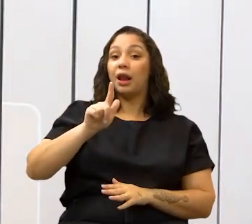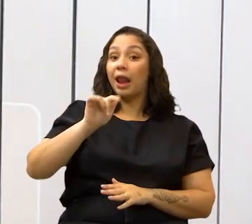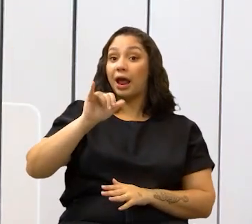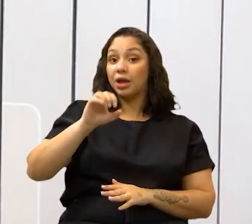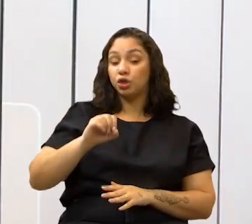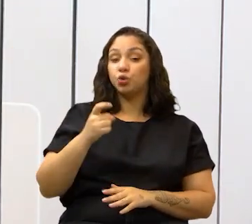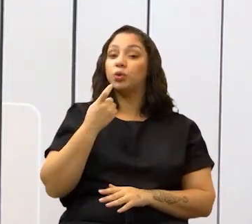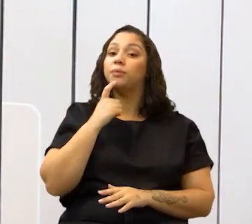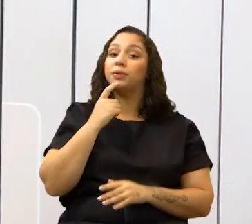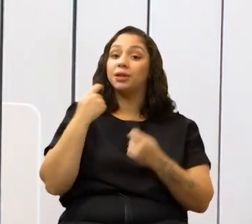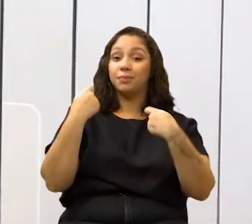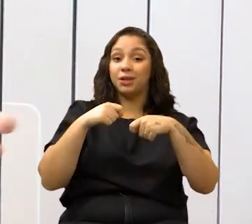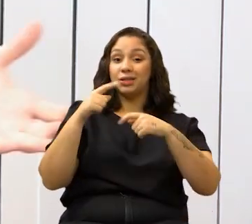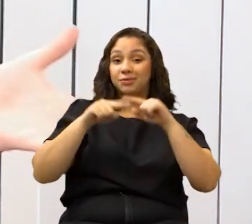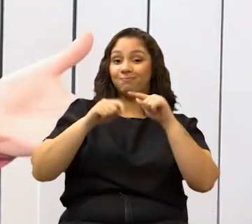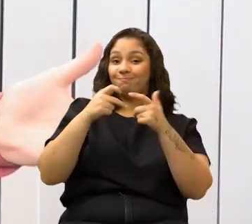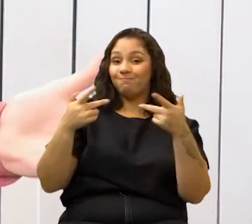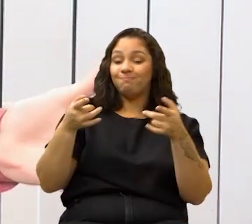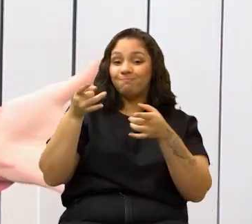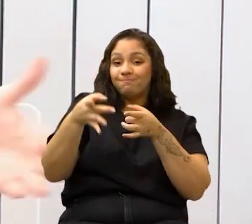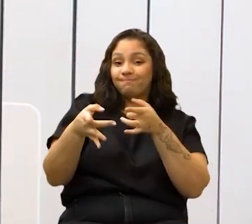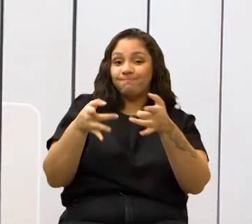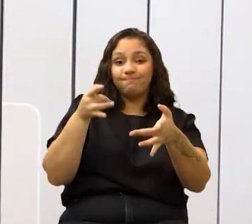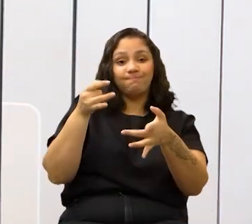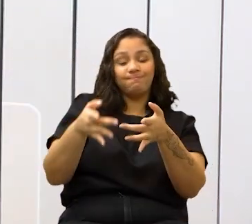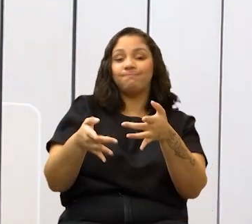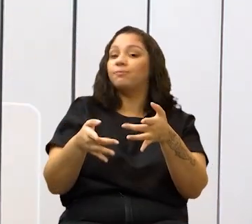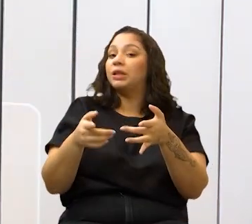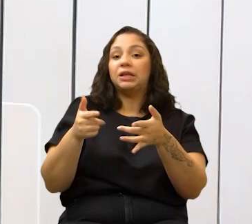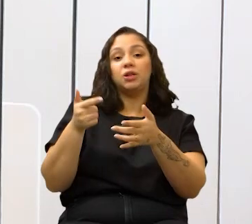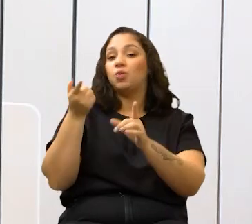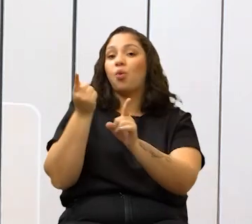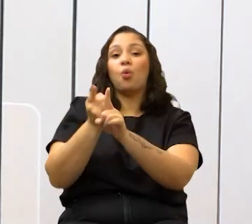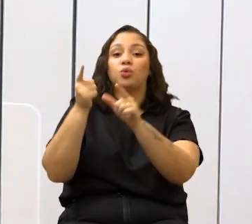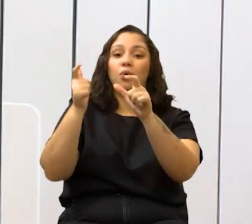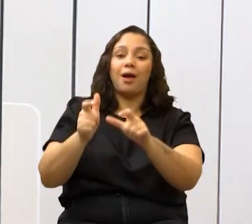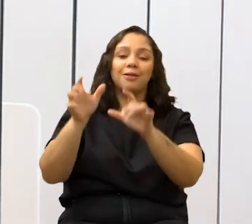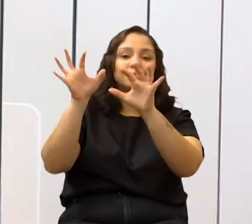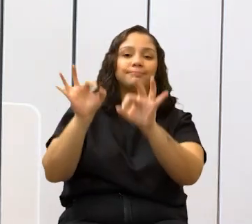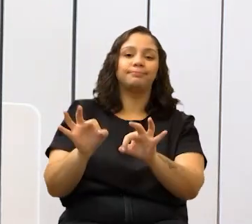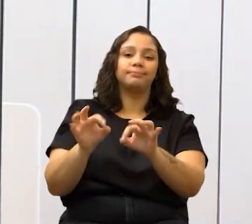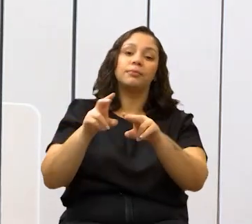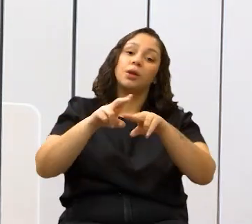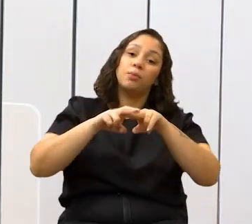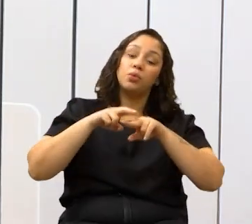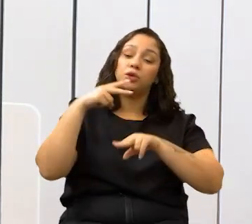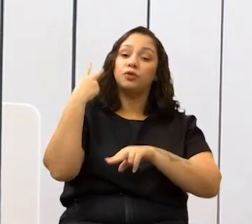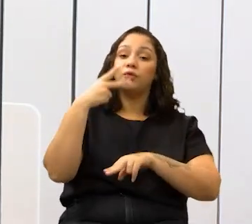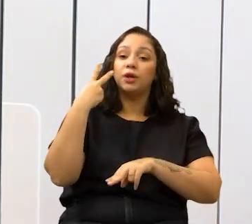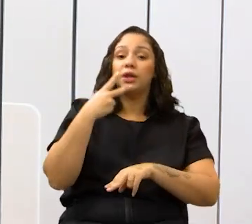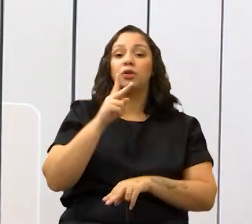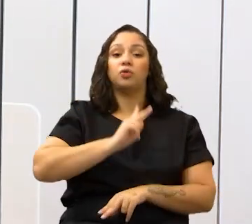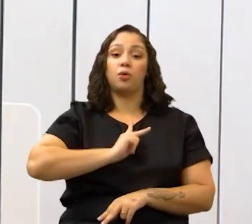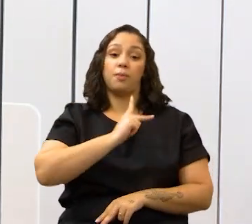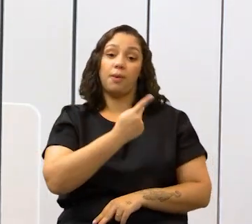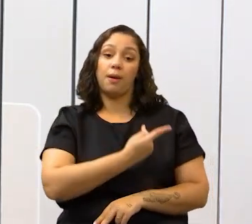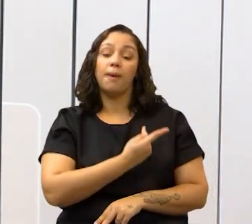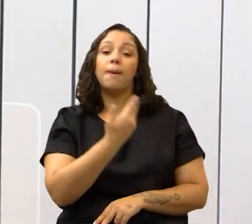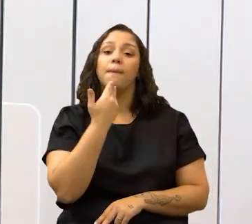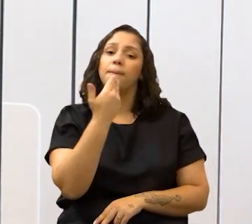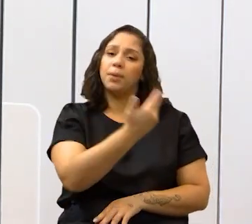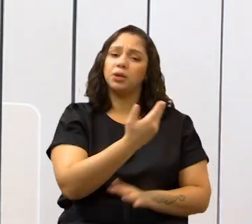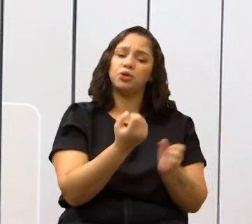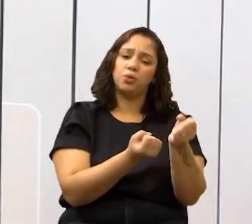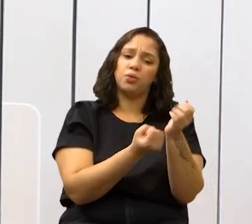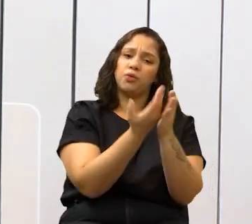descartar determinados materiais não encontra o local adequado. Por isso, o vereador Paulo Haddad solicitou